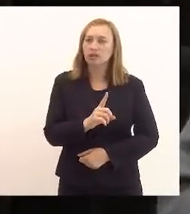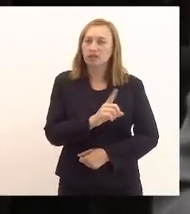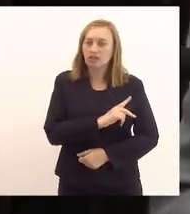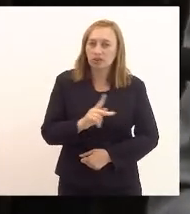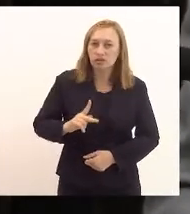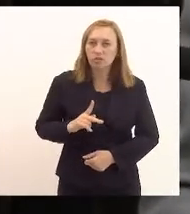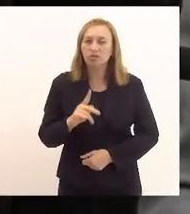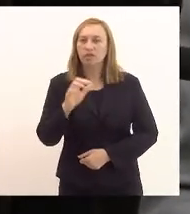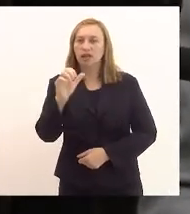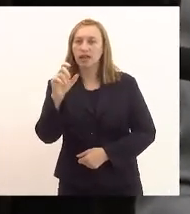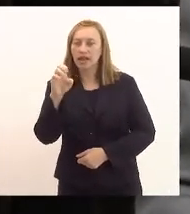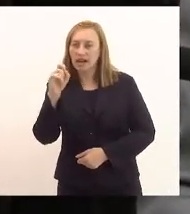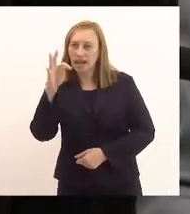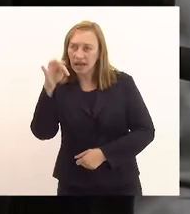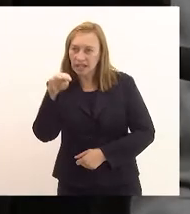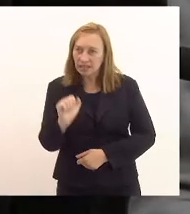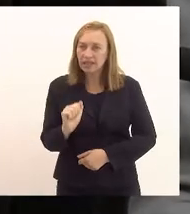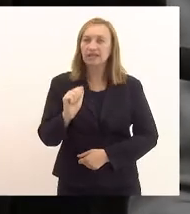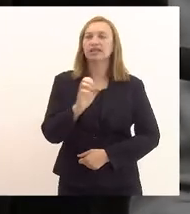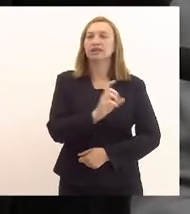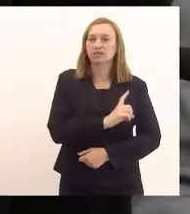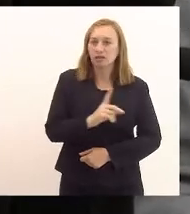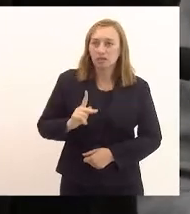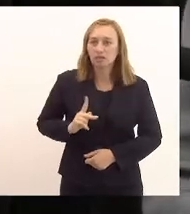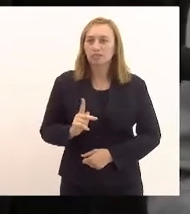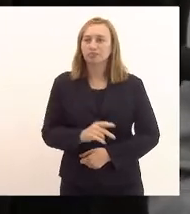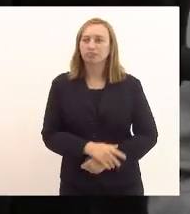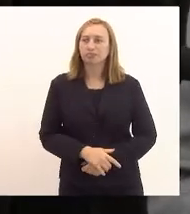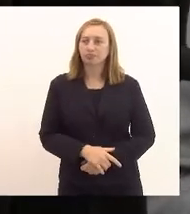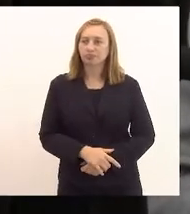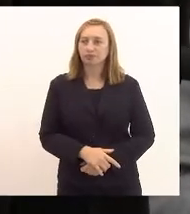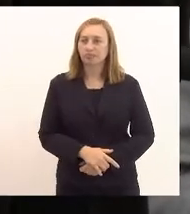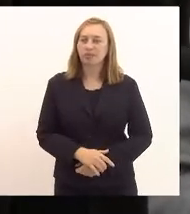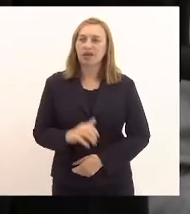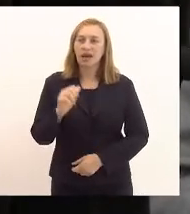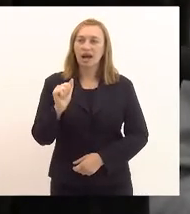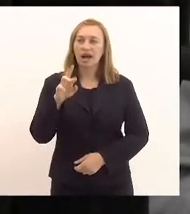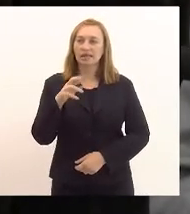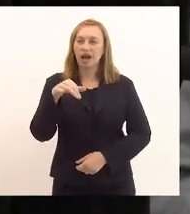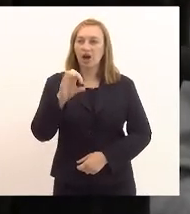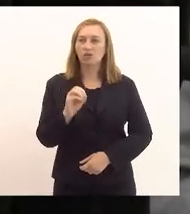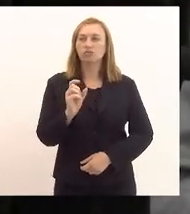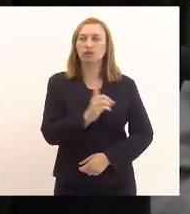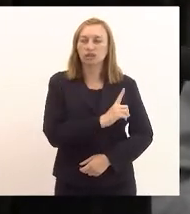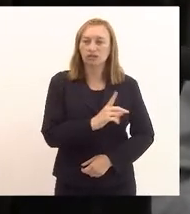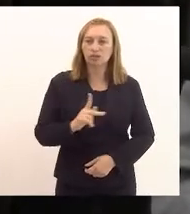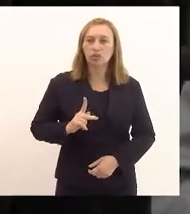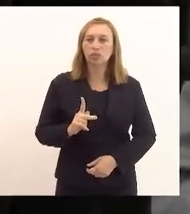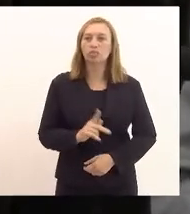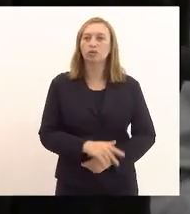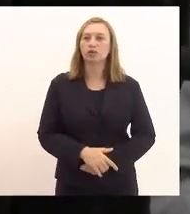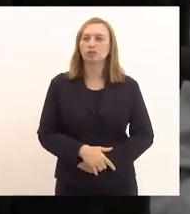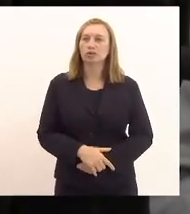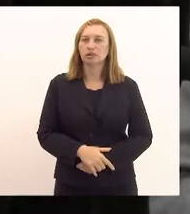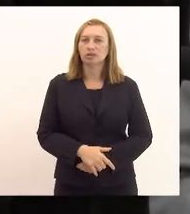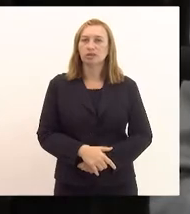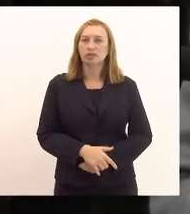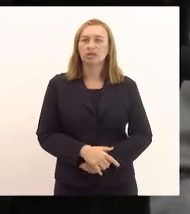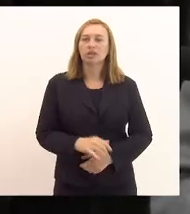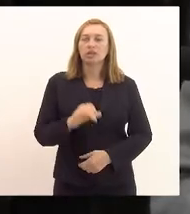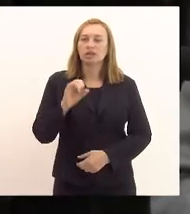pública Elaine Fernandes defensora pública Oi Arnaldo goldemberg defensor públicos